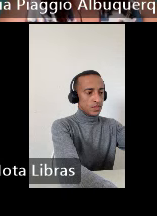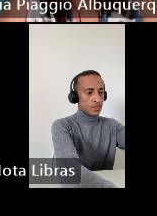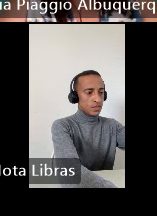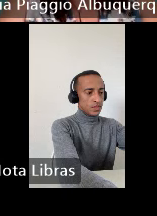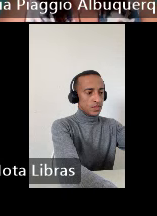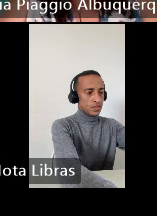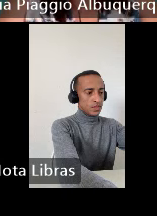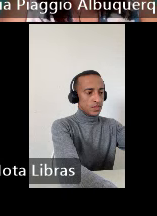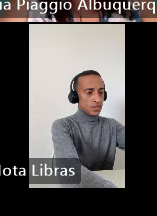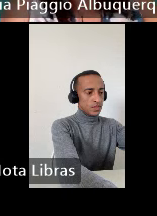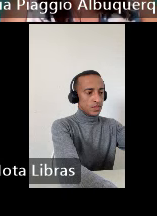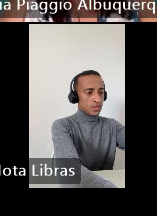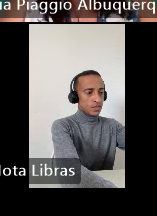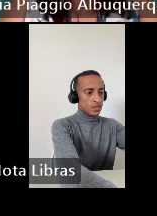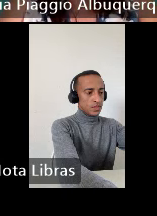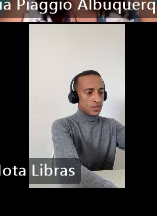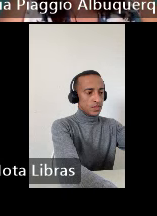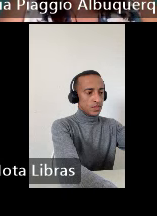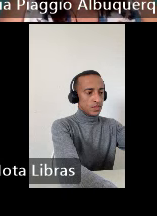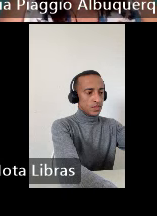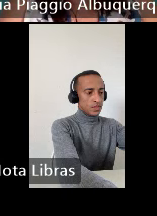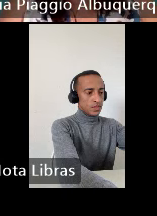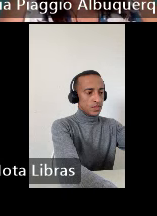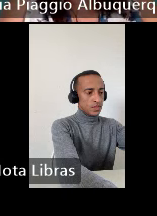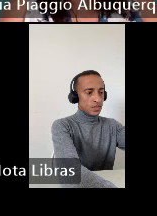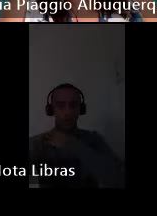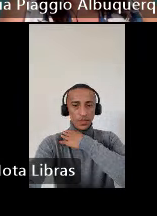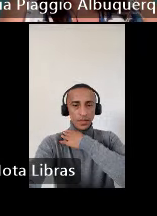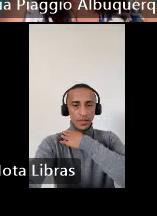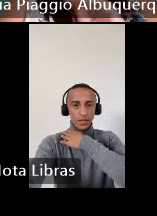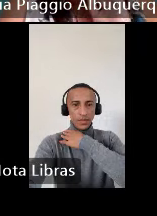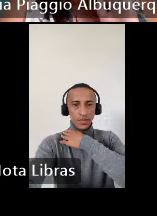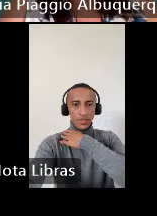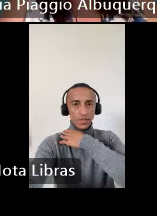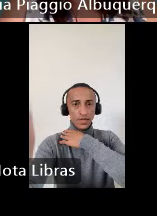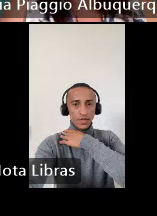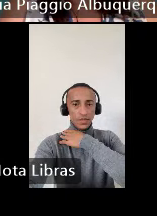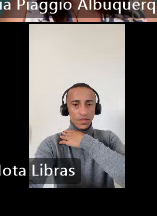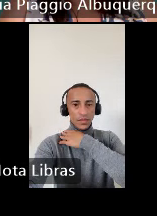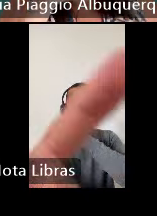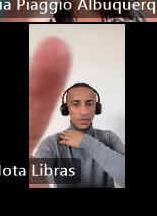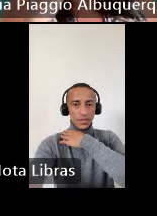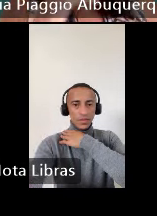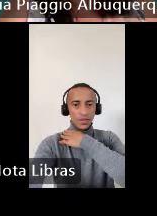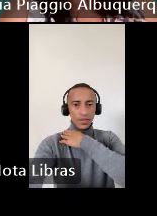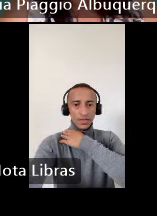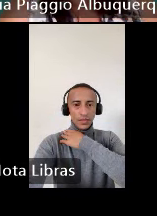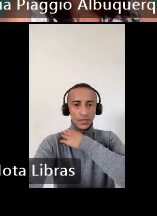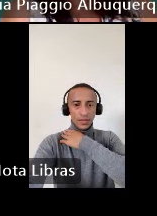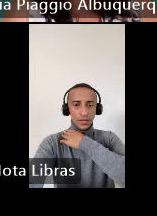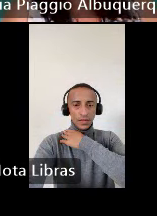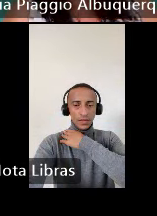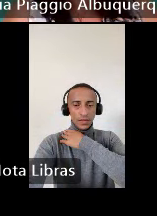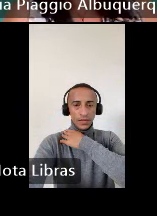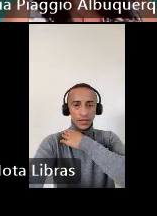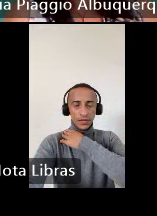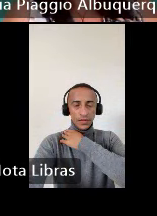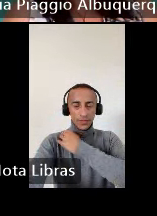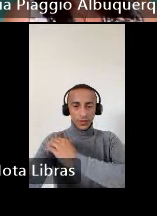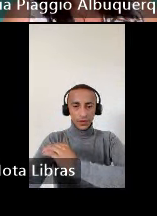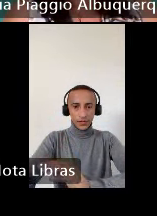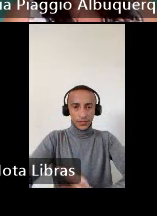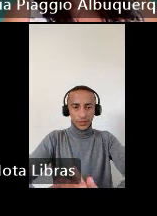construir essas decisões sólidas né Eh primeiramente quando a gente vai tomar uma decisão a gente definir qual que é o problema o que que